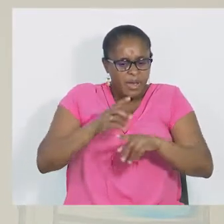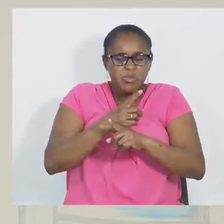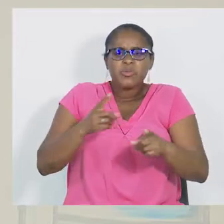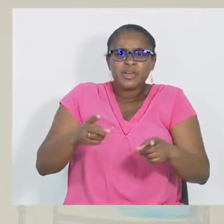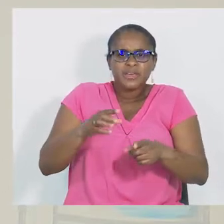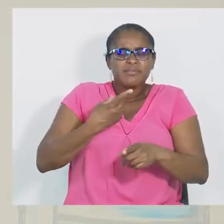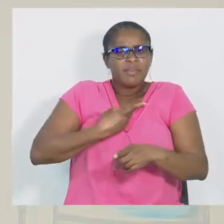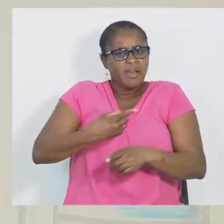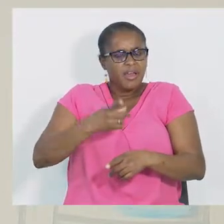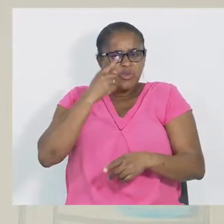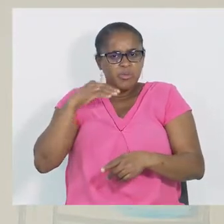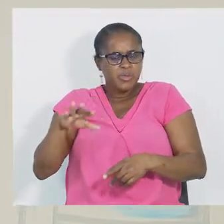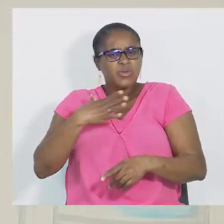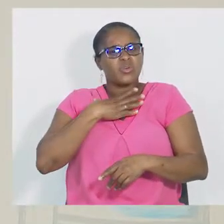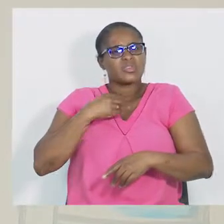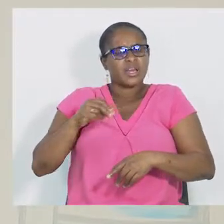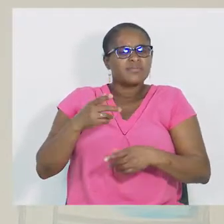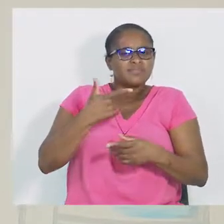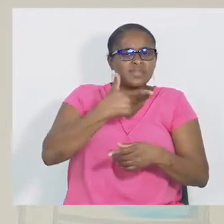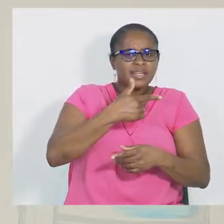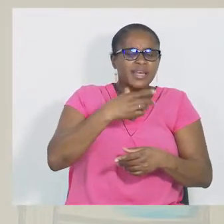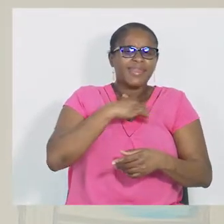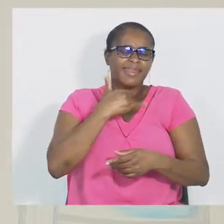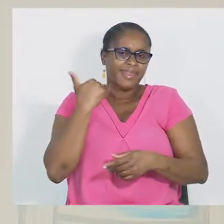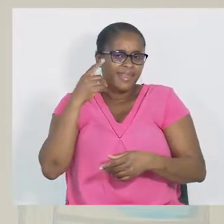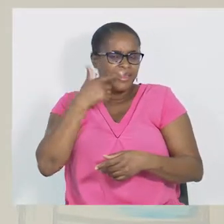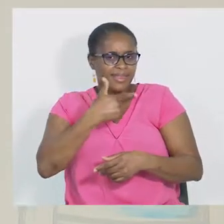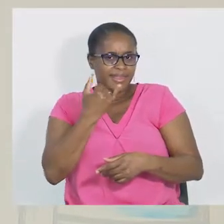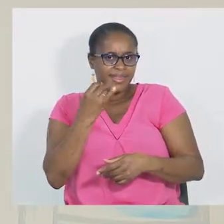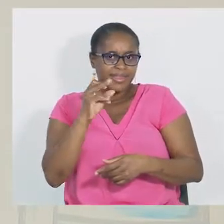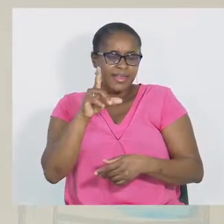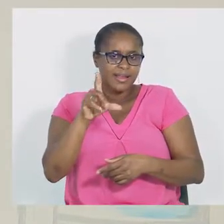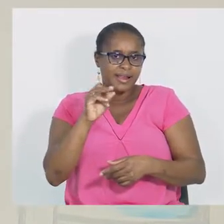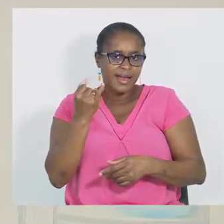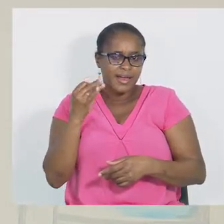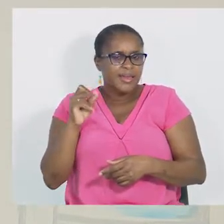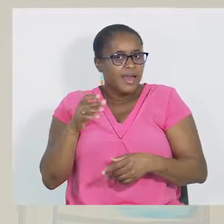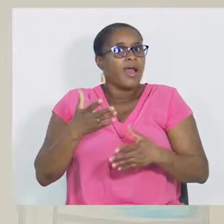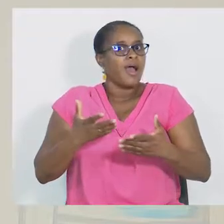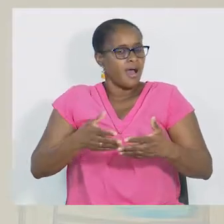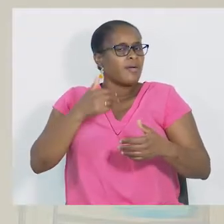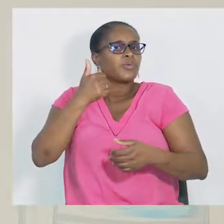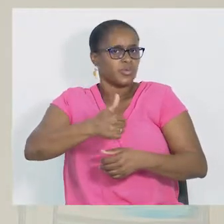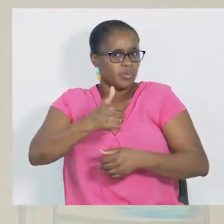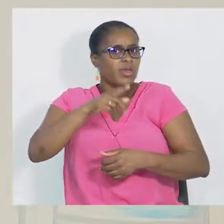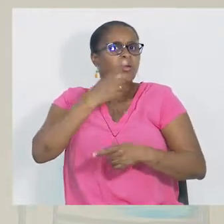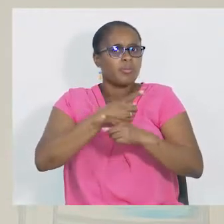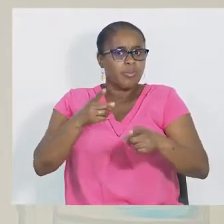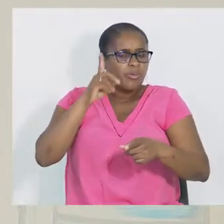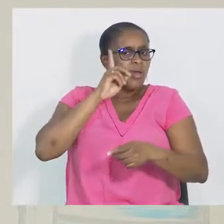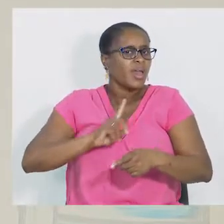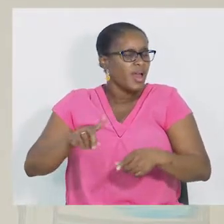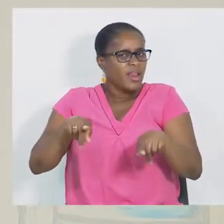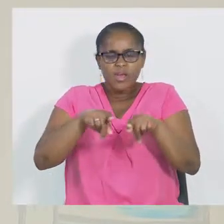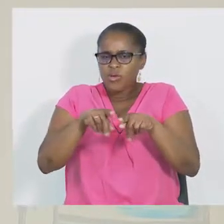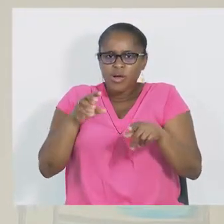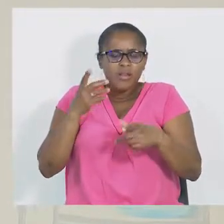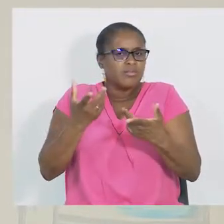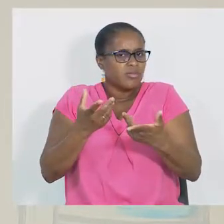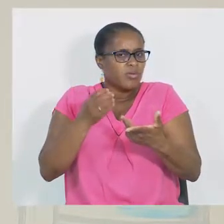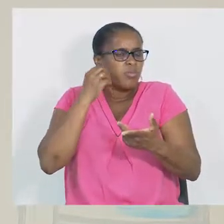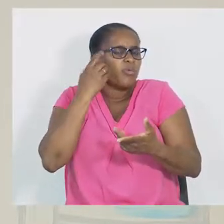a leitura? Um texto interessante, pois não? E agora eu vou